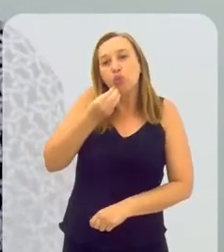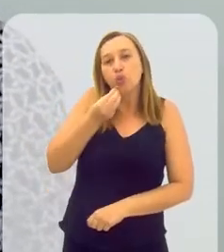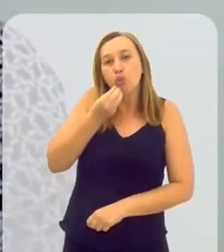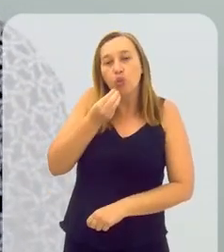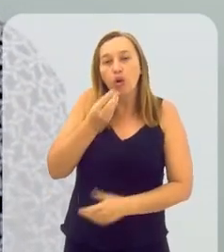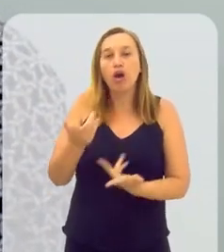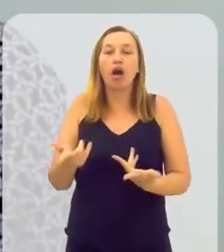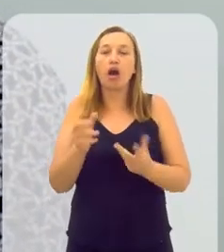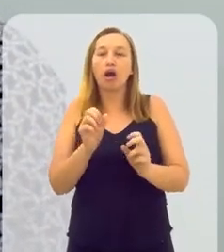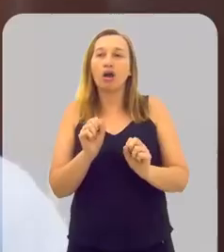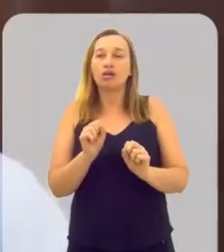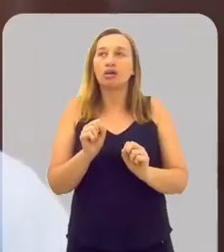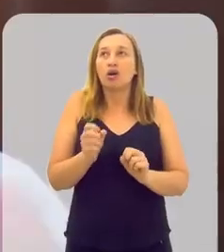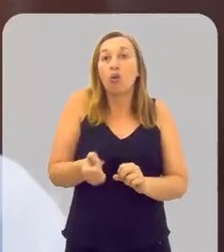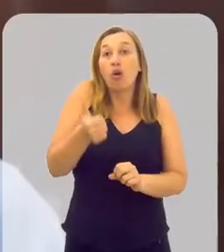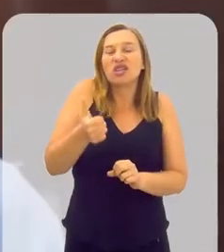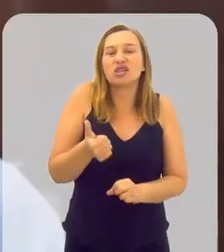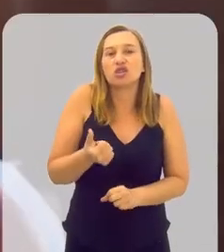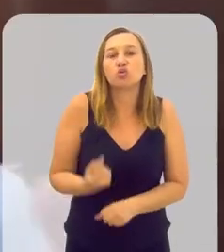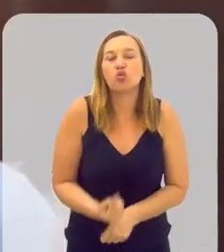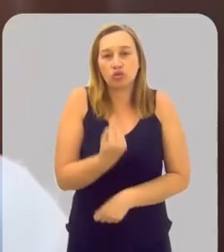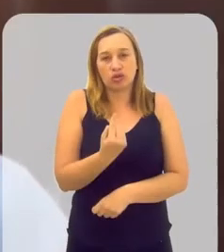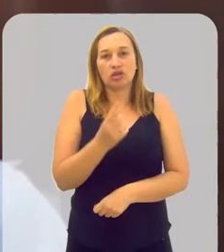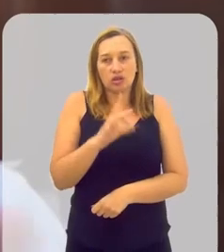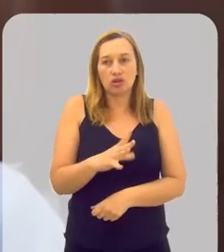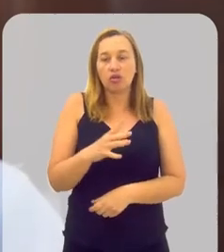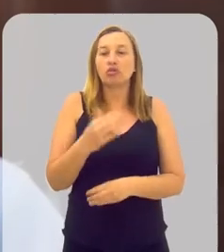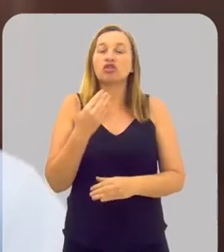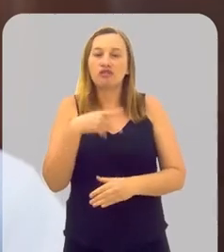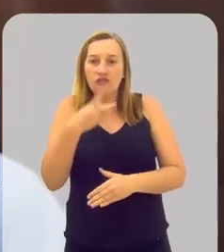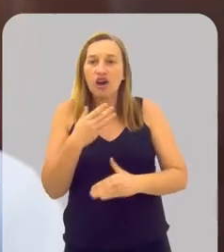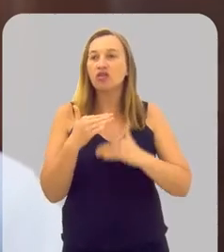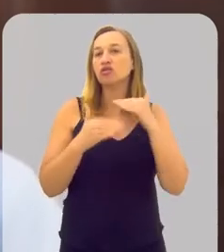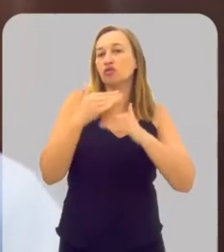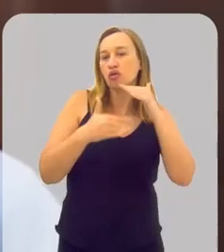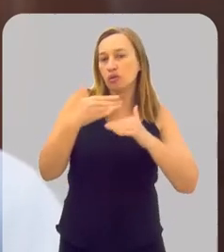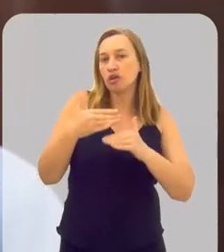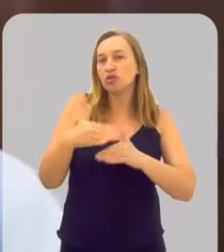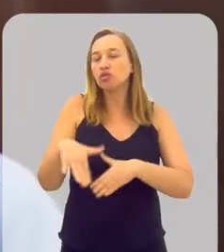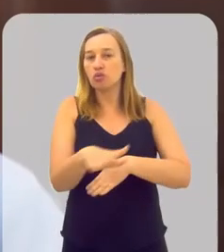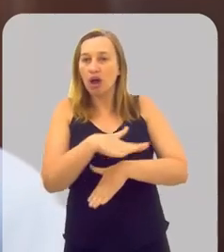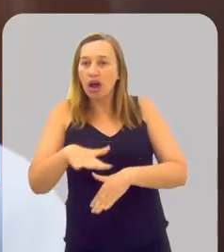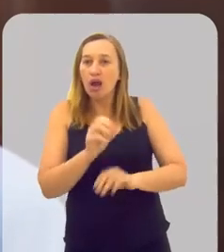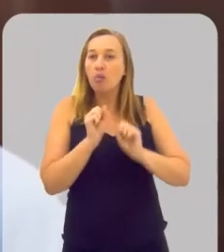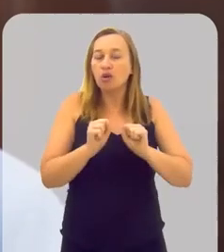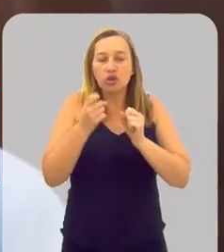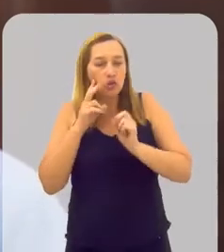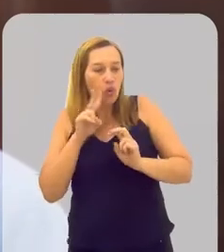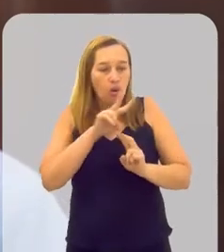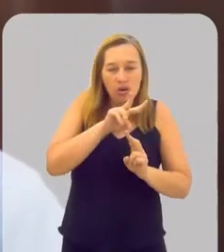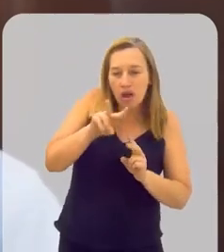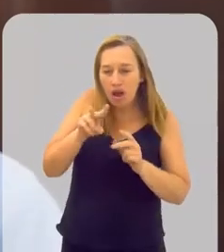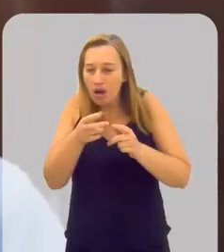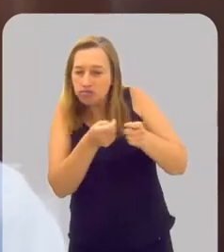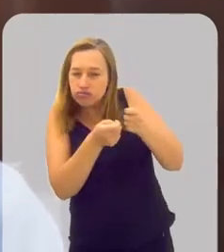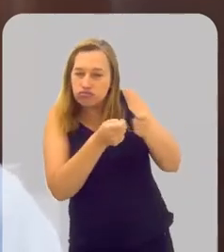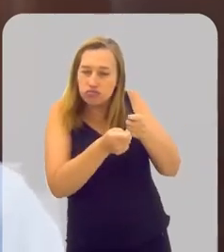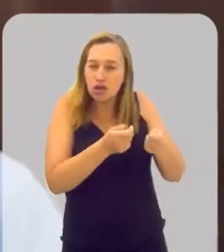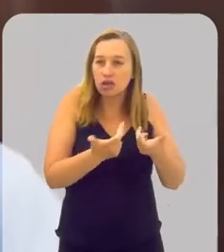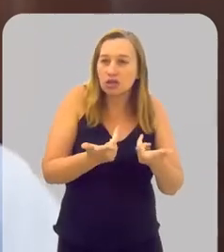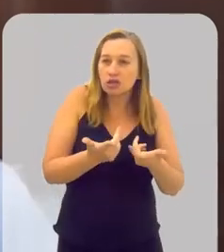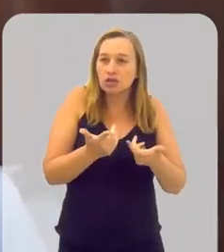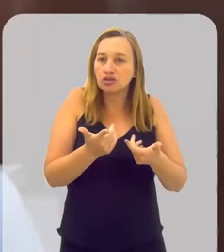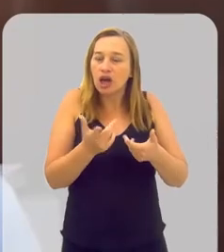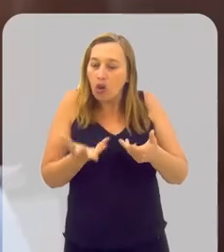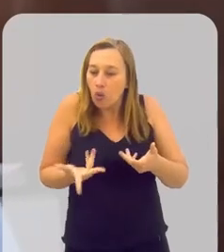Rio. A gente está tendo uma oportunidade, vamos dizer assim, quase que única, né? Quando a gente fala no desenvolvimento de um mercado. A gente está